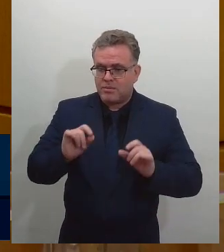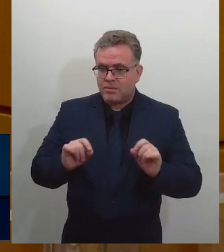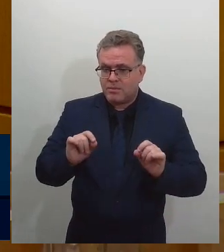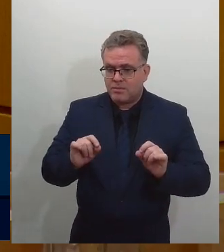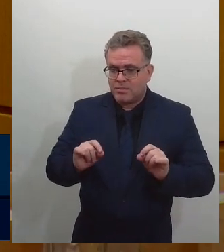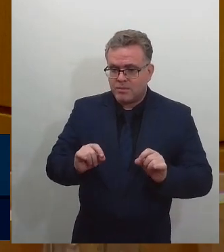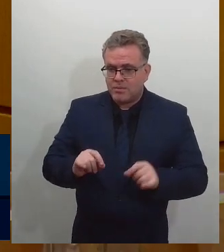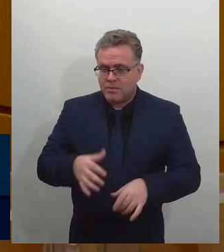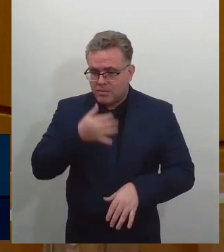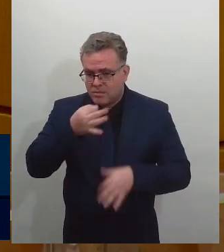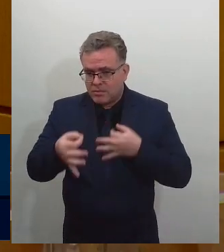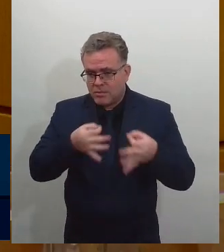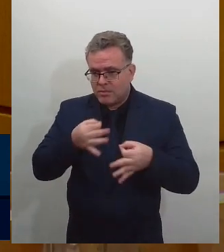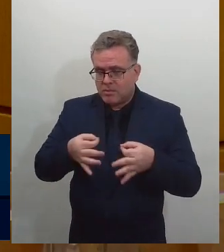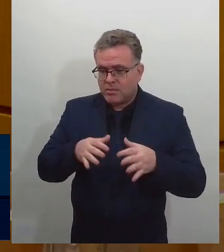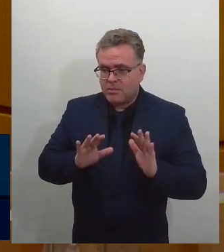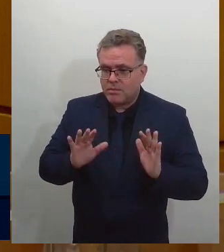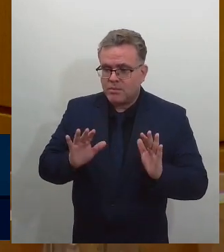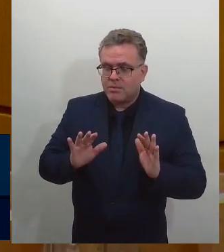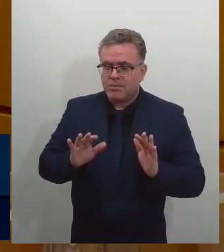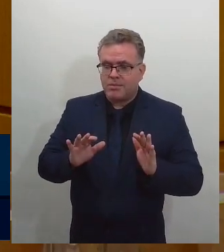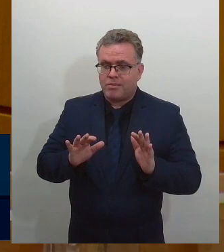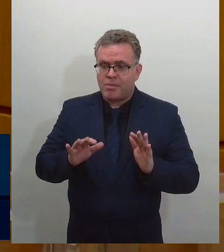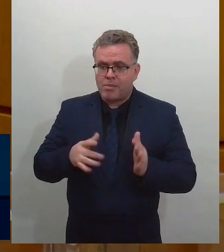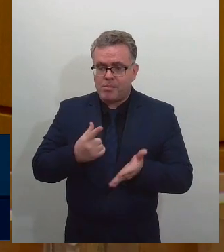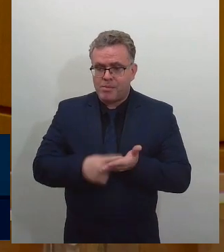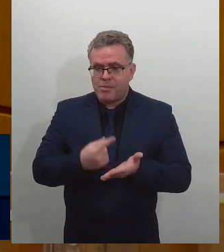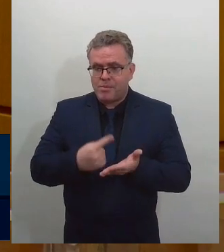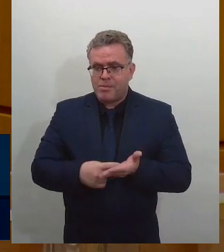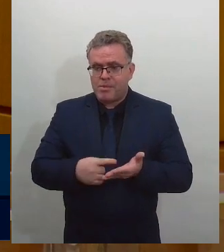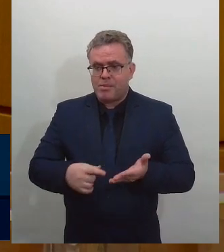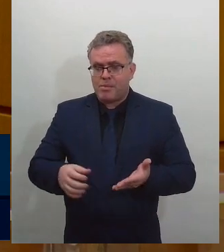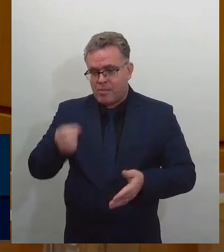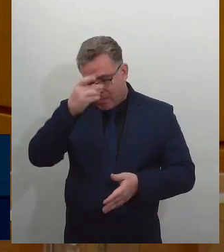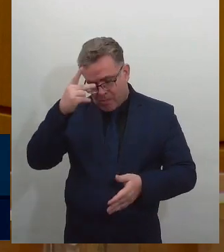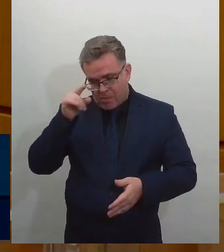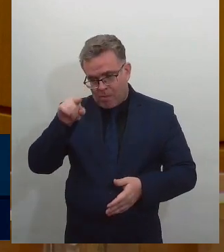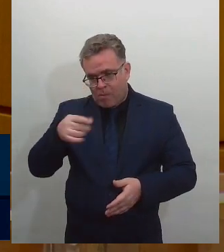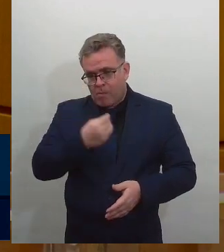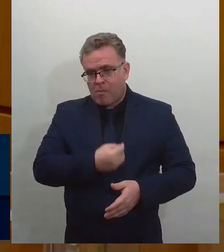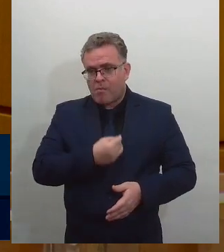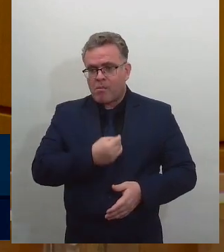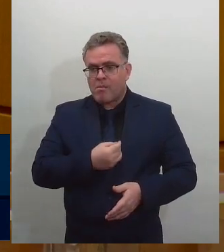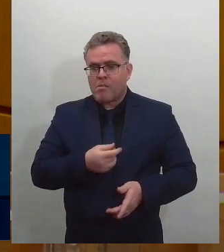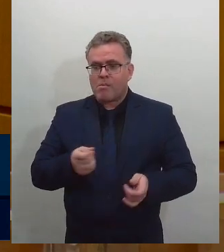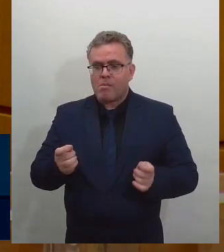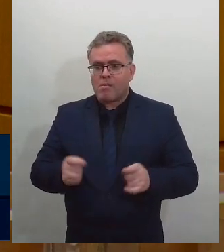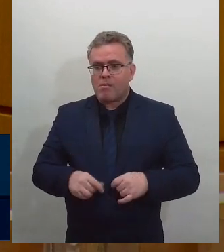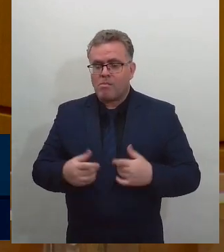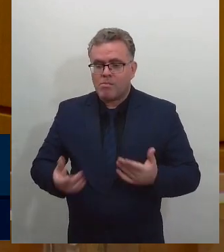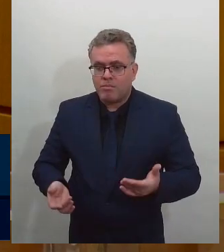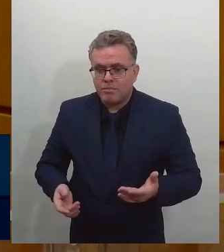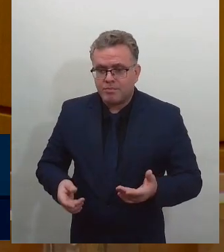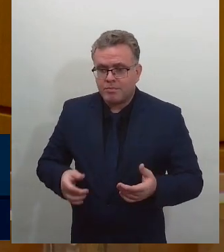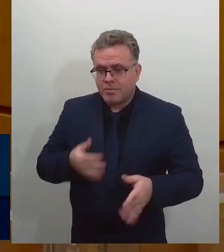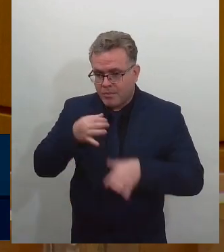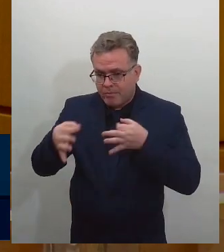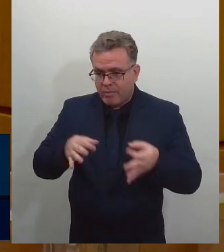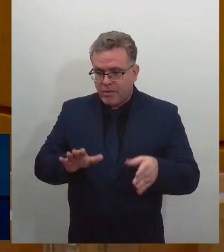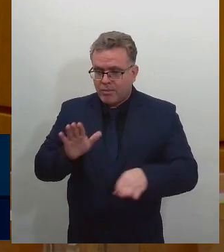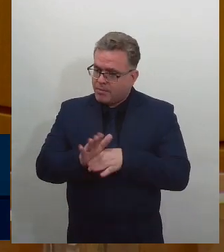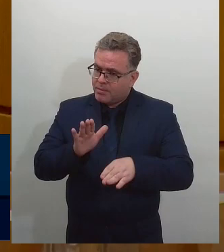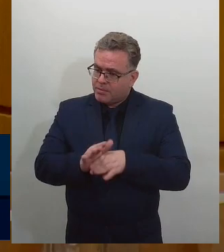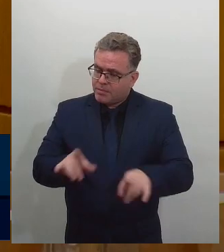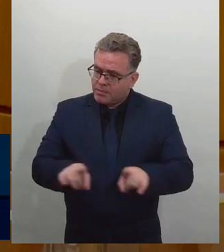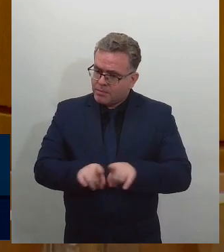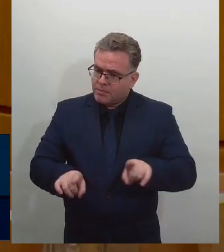construtiva. Temos os prefeitos na região, que todo mundo possa dar sua parcela de contribuição. Como eu já disse aqui